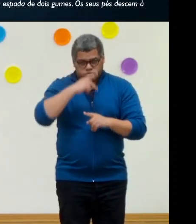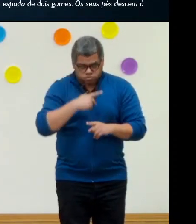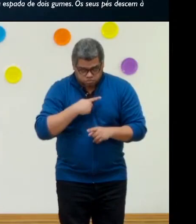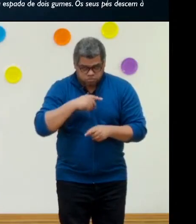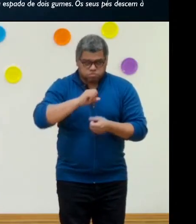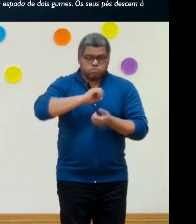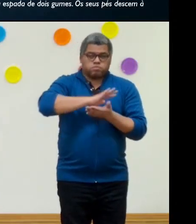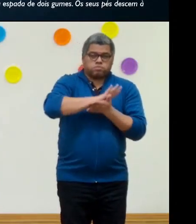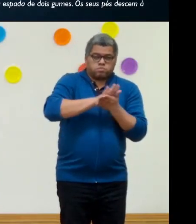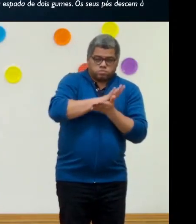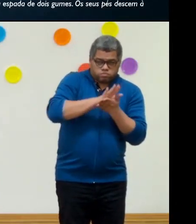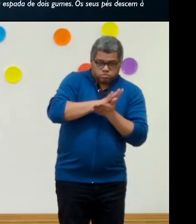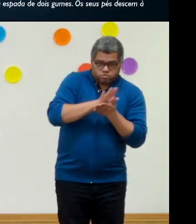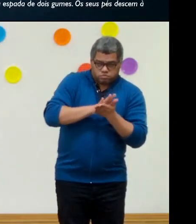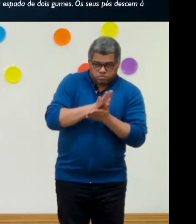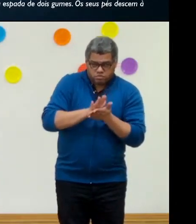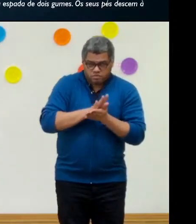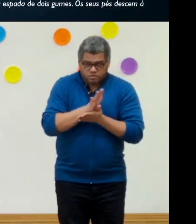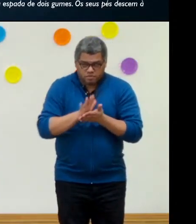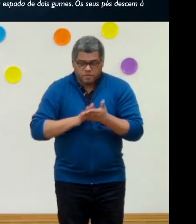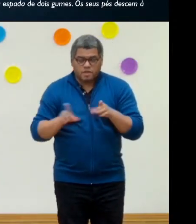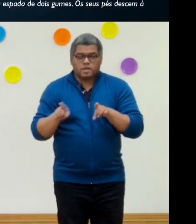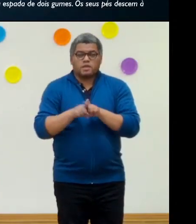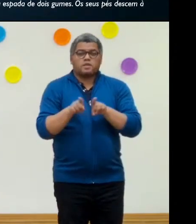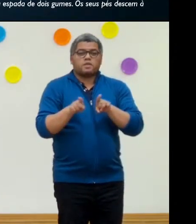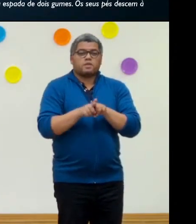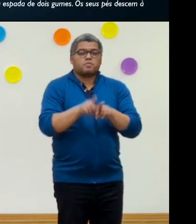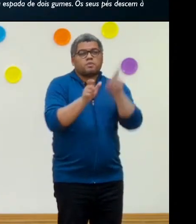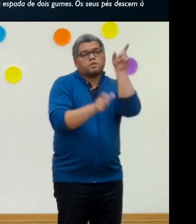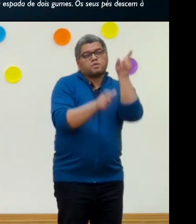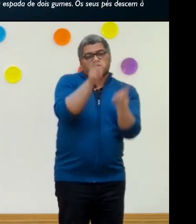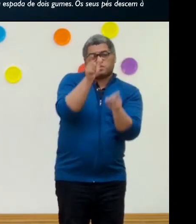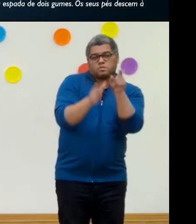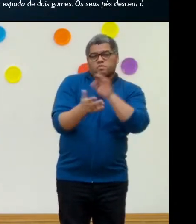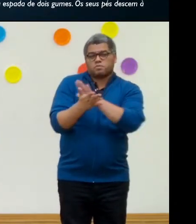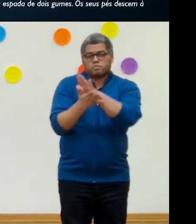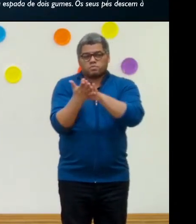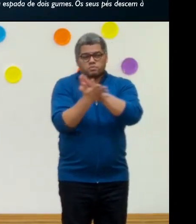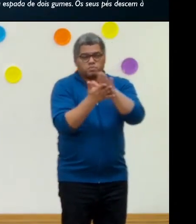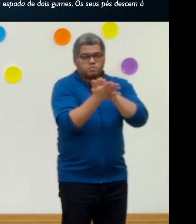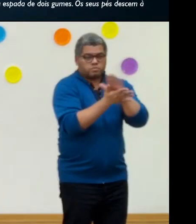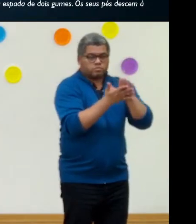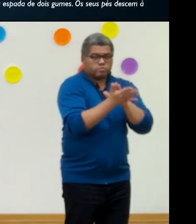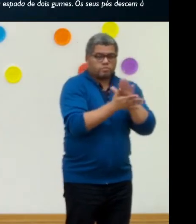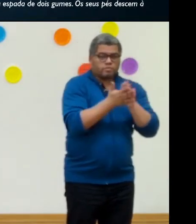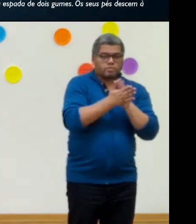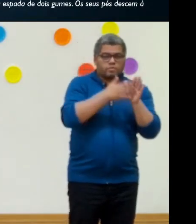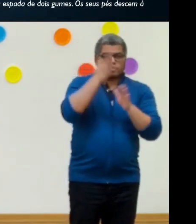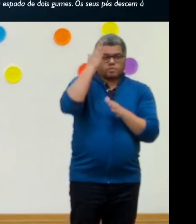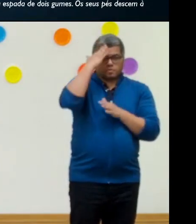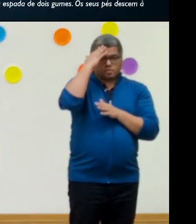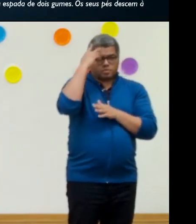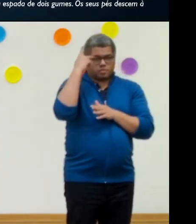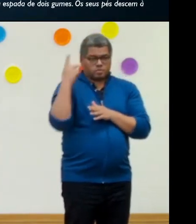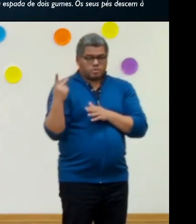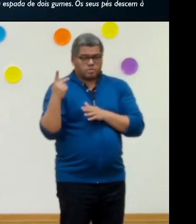aí, Provérbios. Vamos ler 3 textos em Provérbios. Eu vou ler aqui, ó. O que